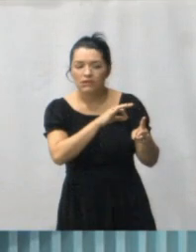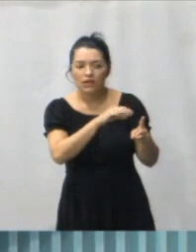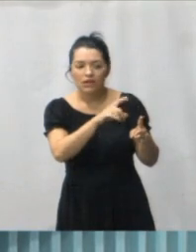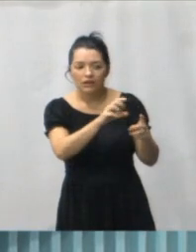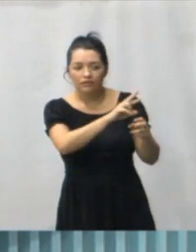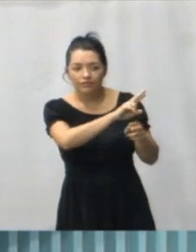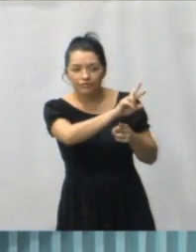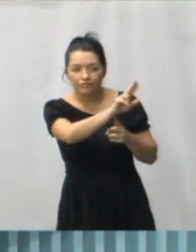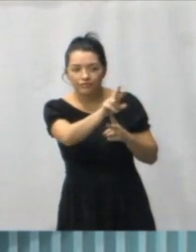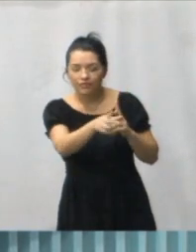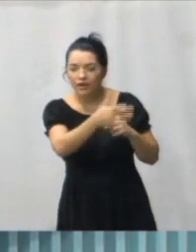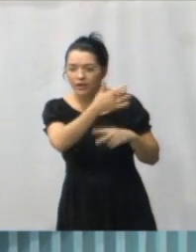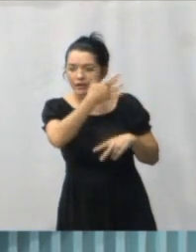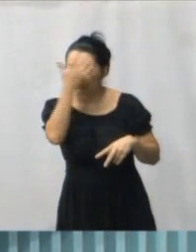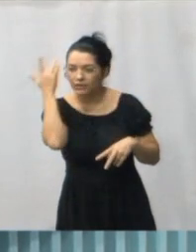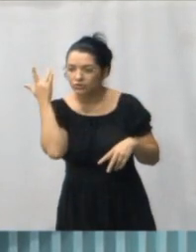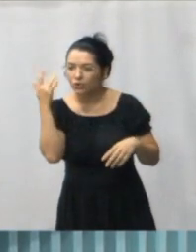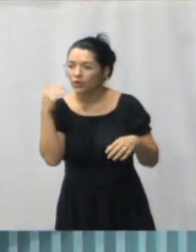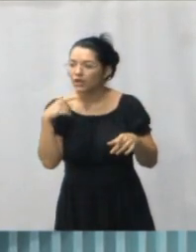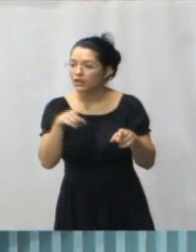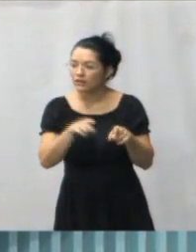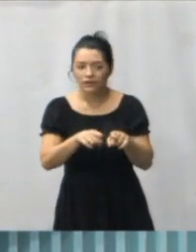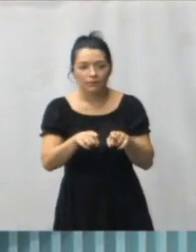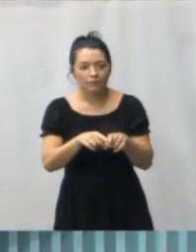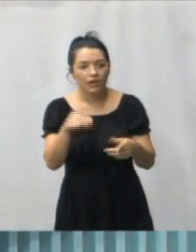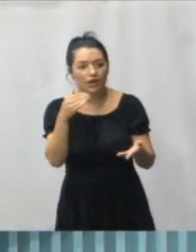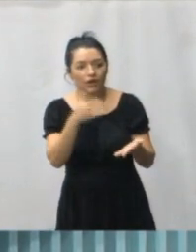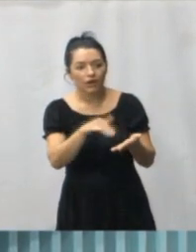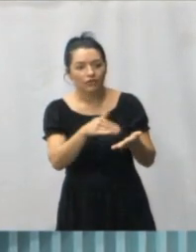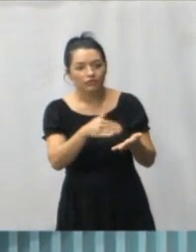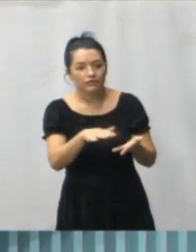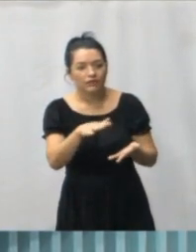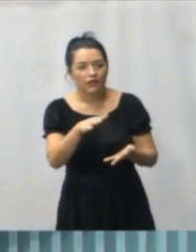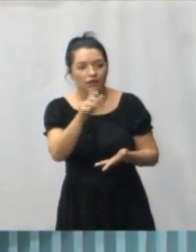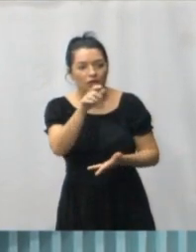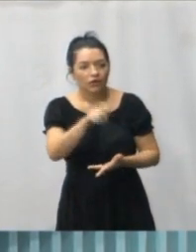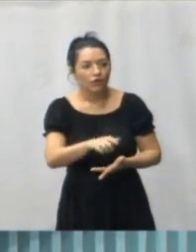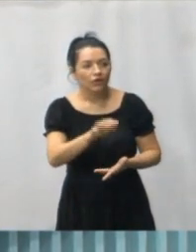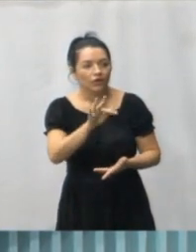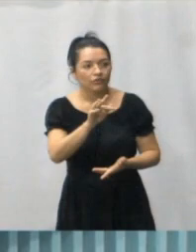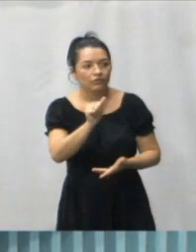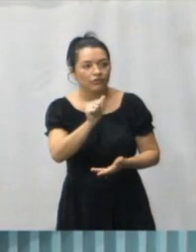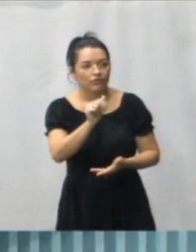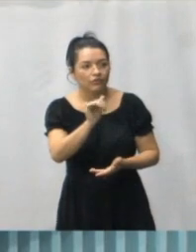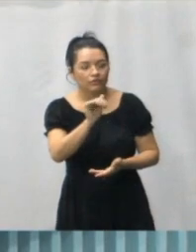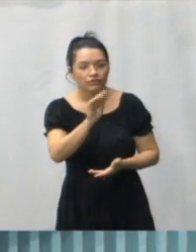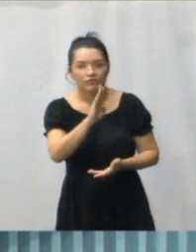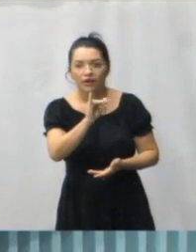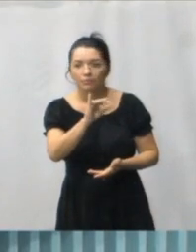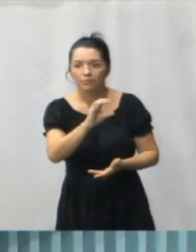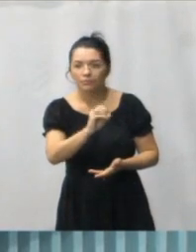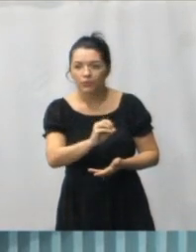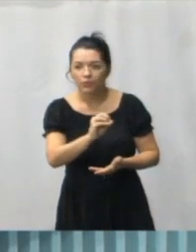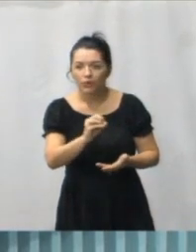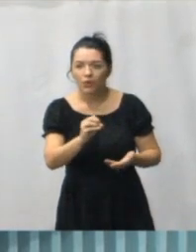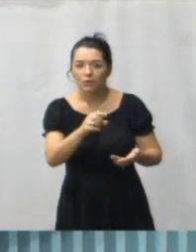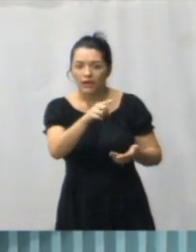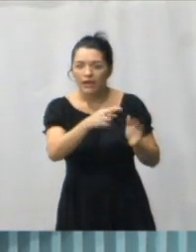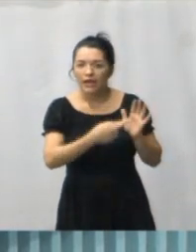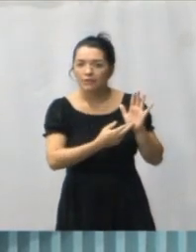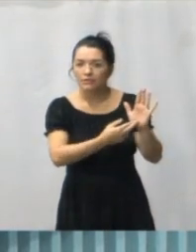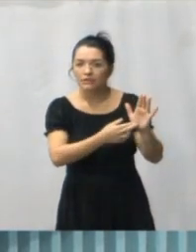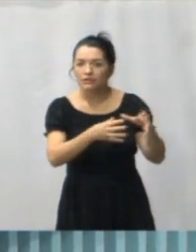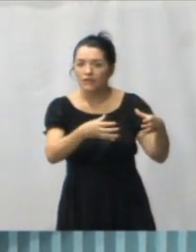representando aqui a Secretaria de Segurança. Hoje é um dia muito especial para a guarda municipal. A gente vem dialogando